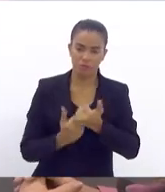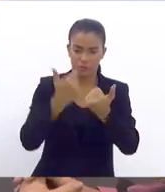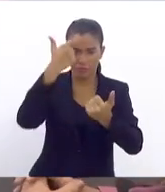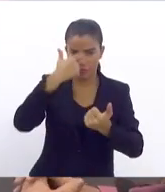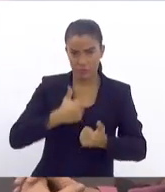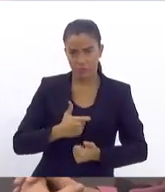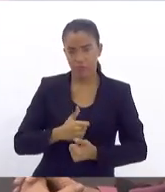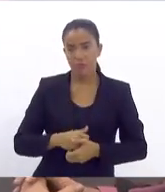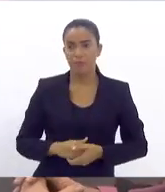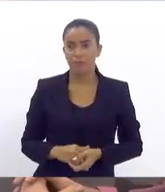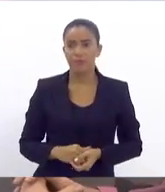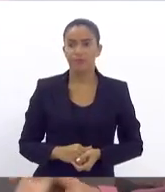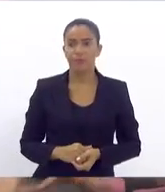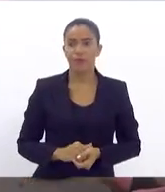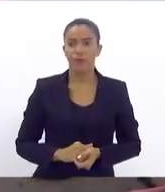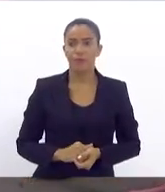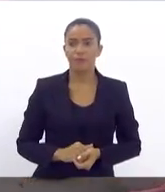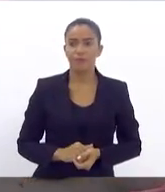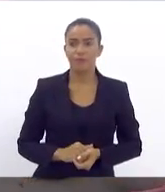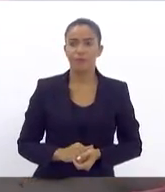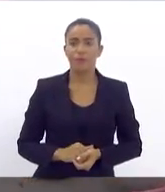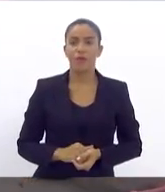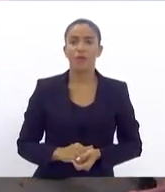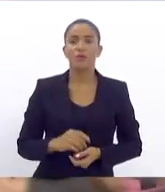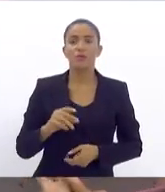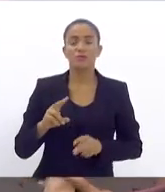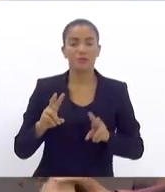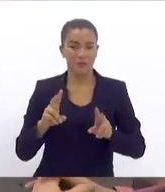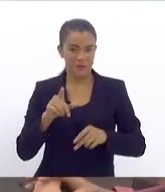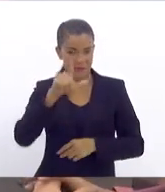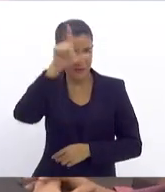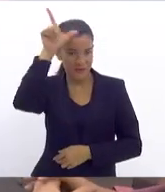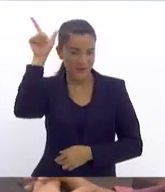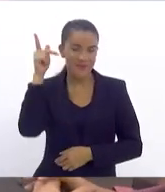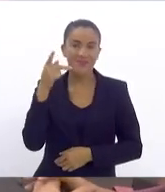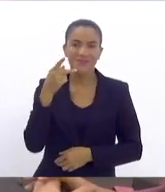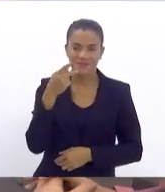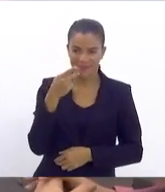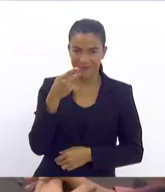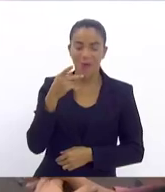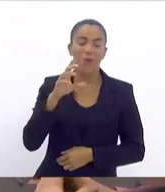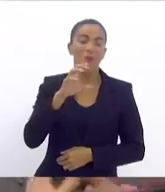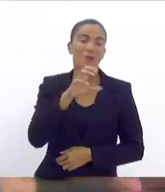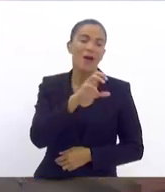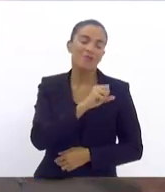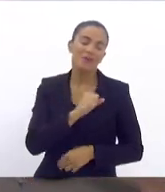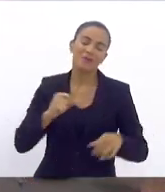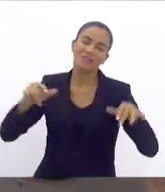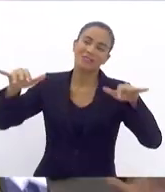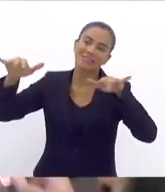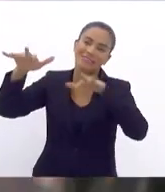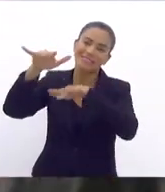como suplente. E fazendo aqui, sob a égide do deputado Luiz Paulo, o amor está no ar. Eu tive que...